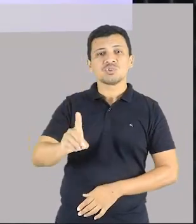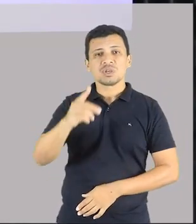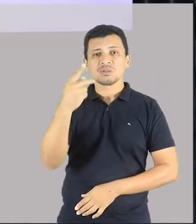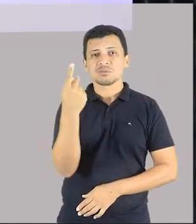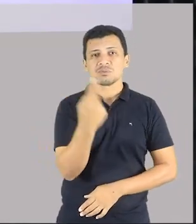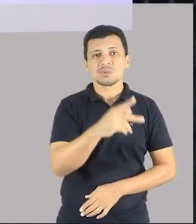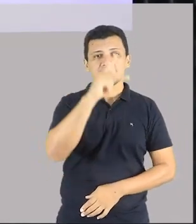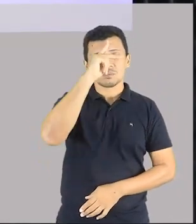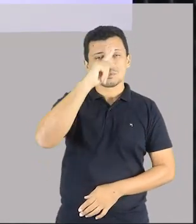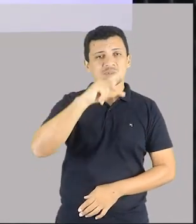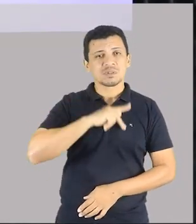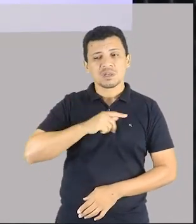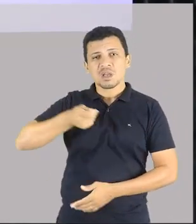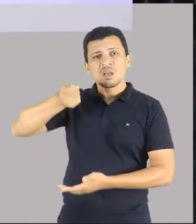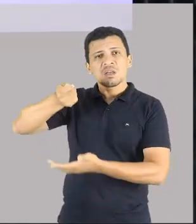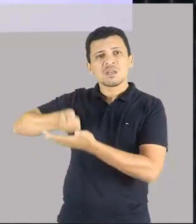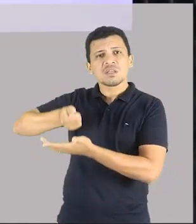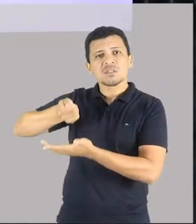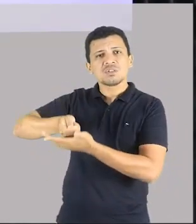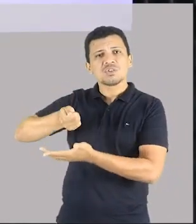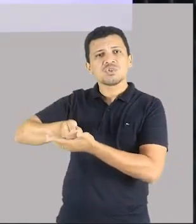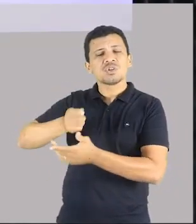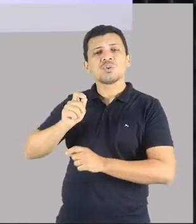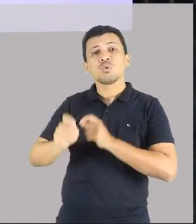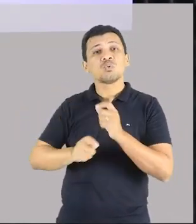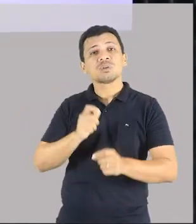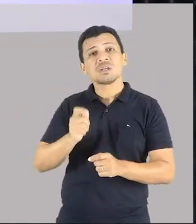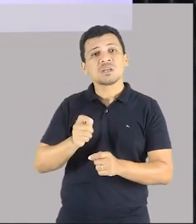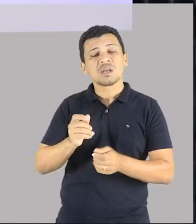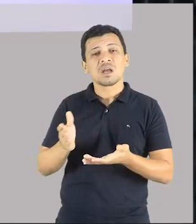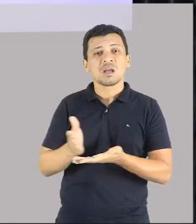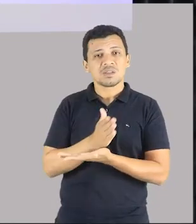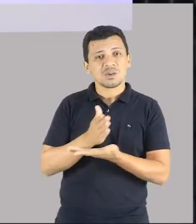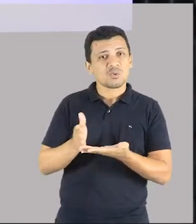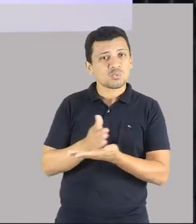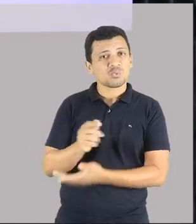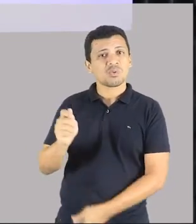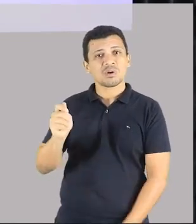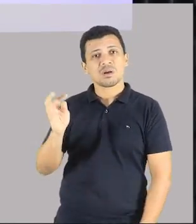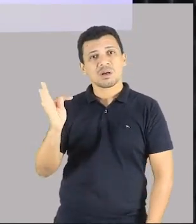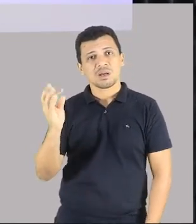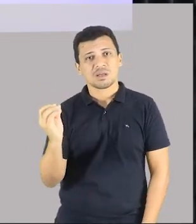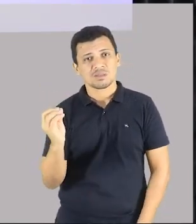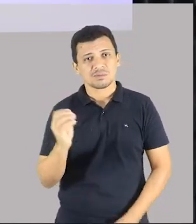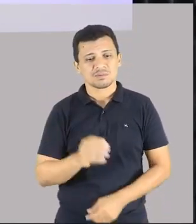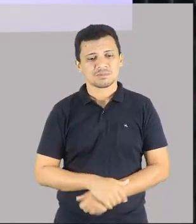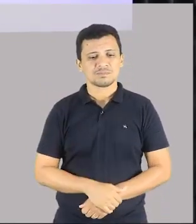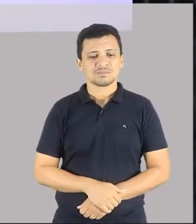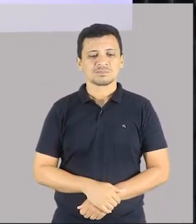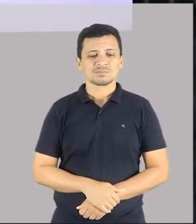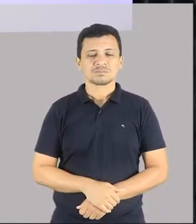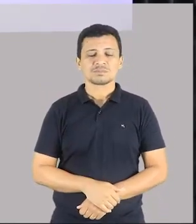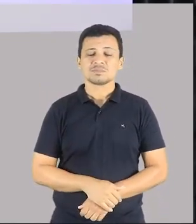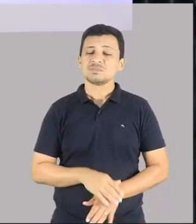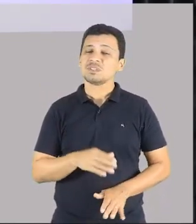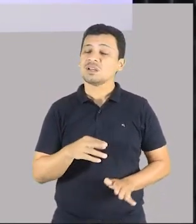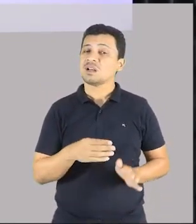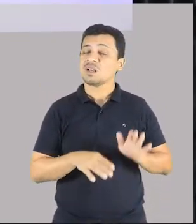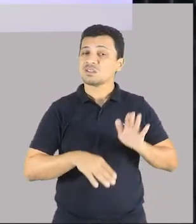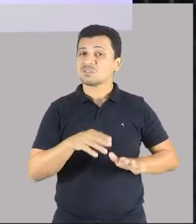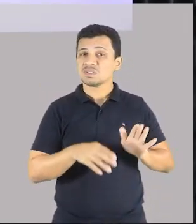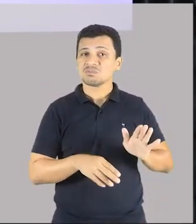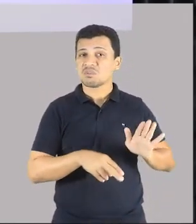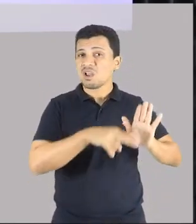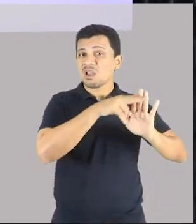subjetivo de exigir da autoridade a edição de determinado ato. Em certas situações, o regramento não